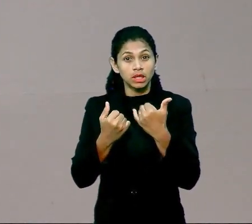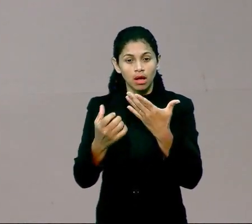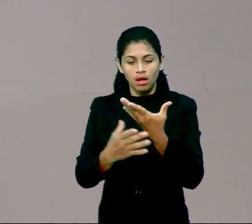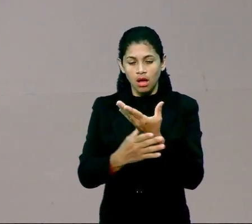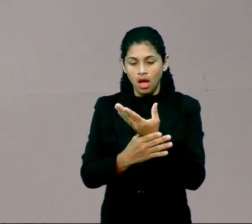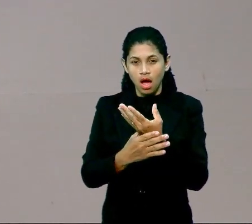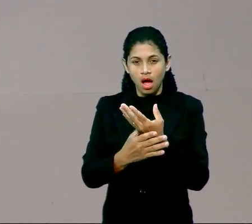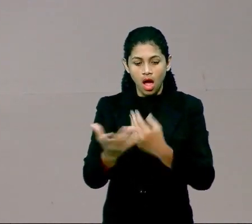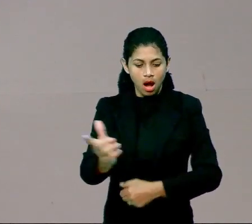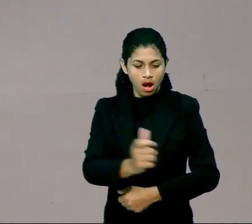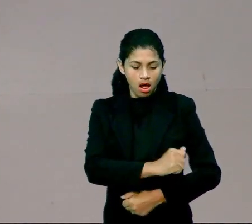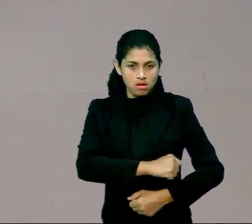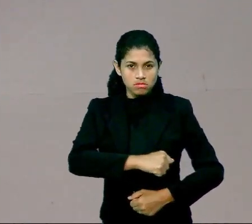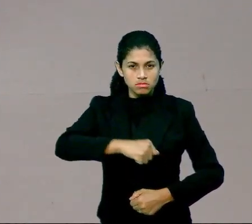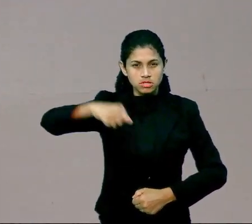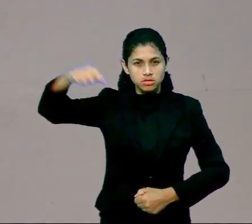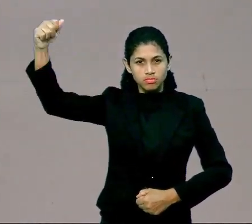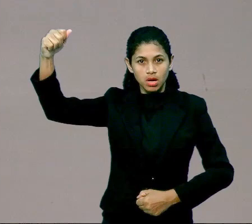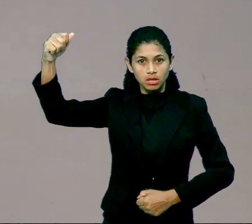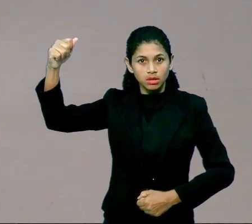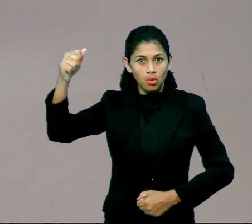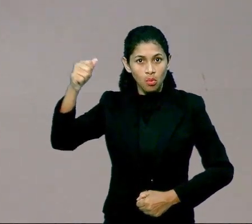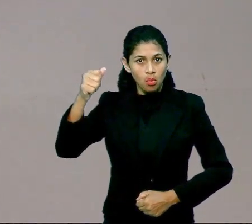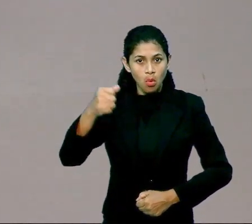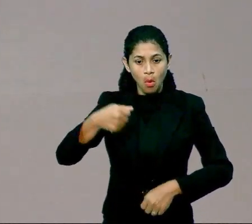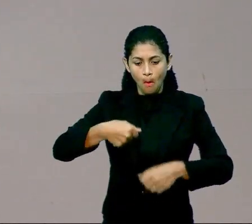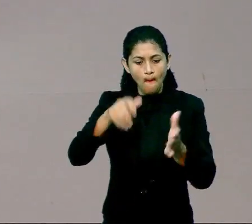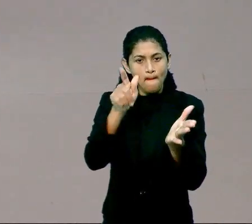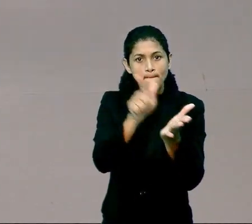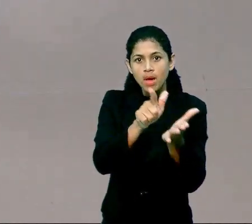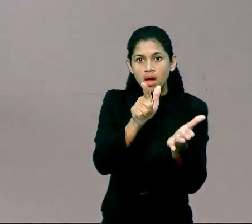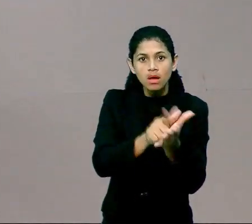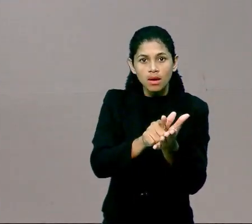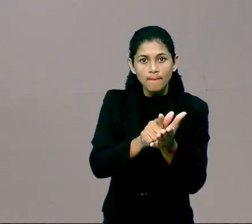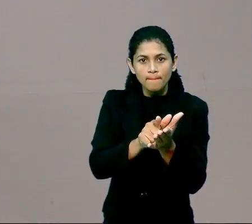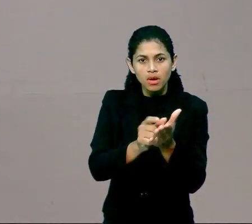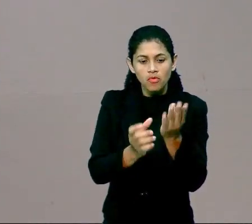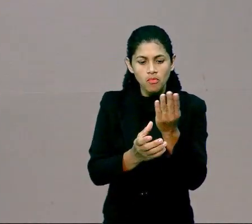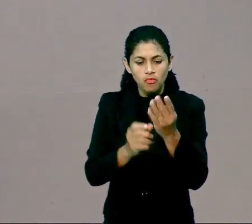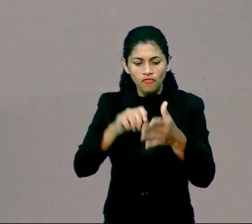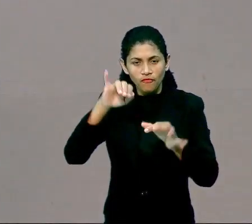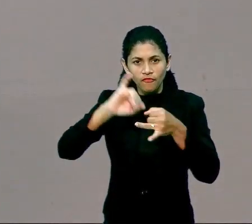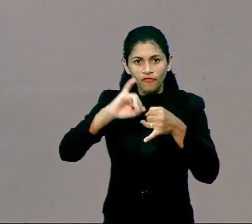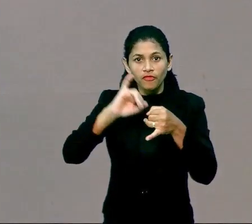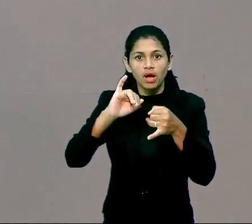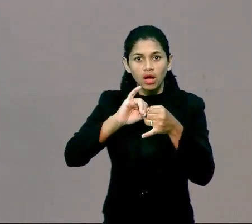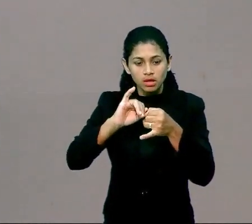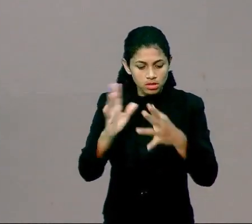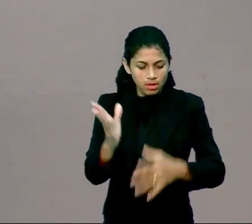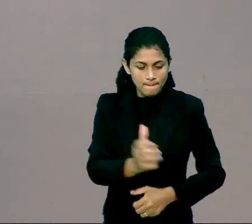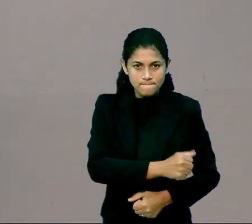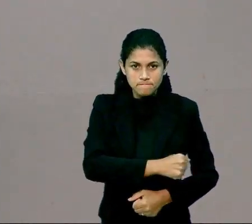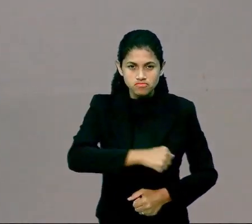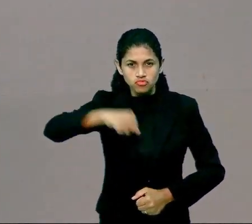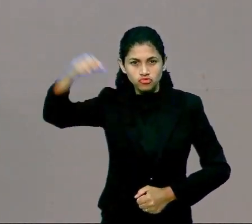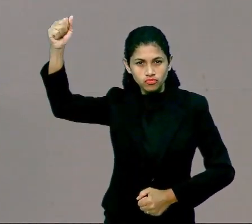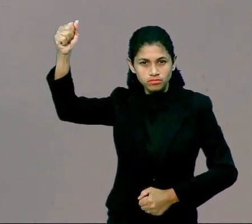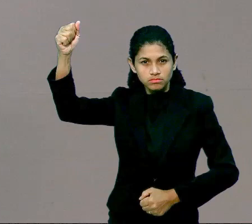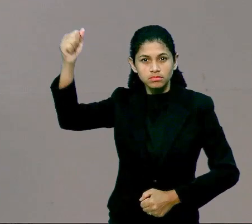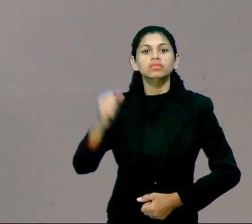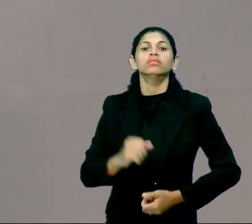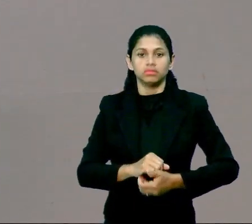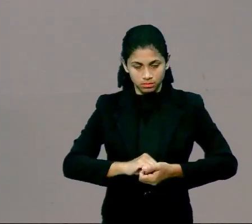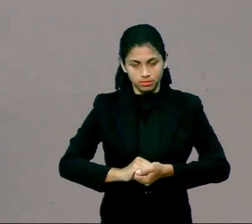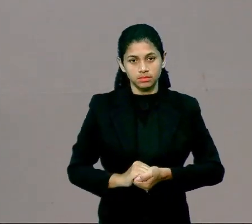aí a gente começa a trabalhar esquiva. Eu tenho que tentar atingir o meu colega e fazer o trabalho de esquiva. Então,